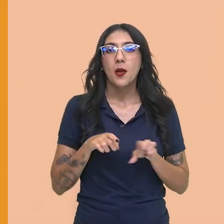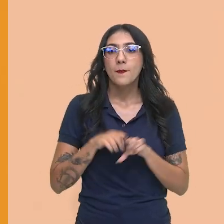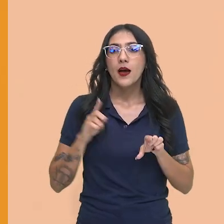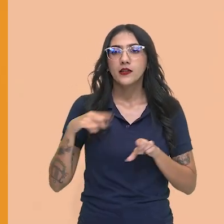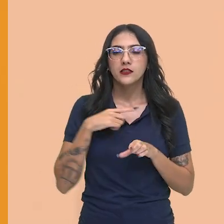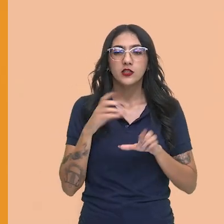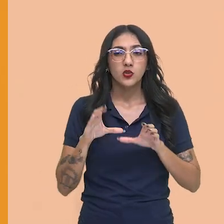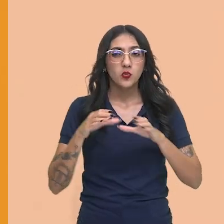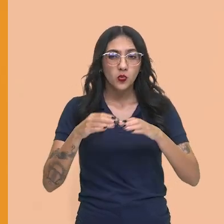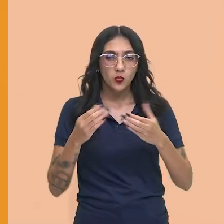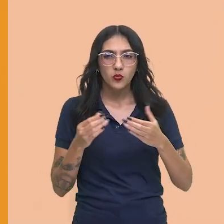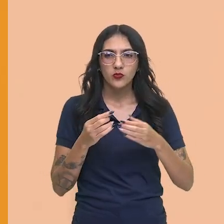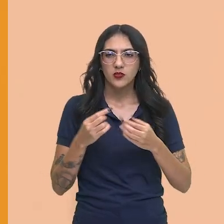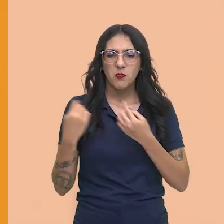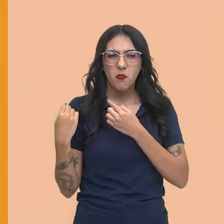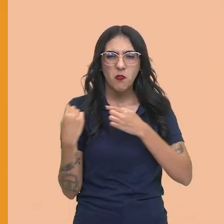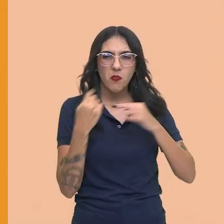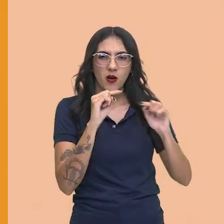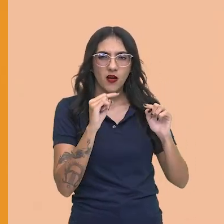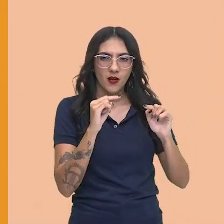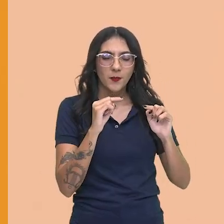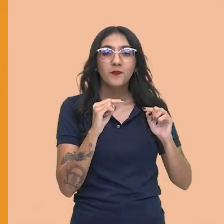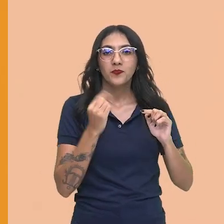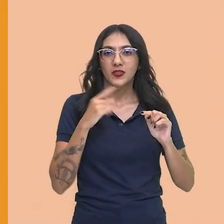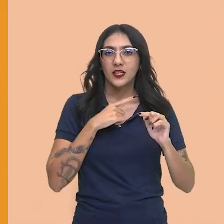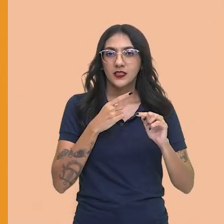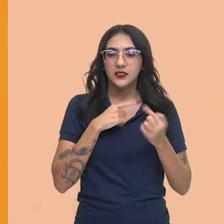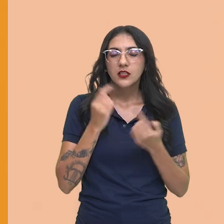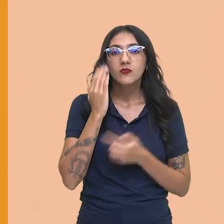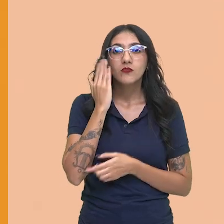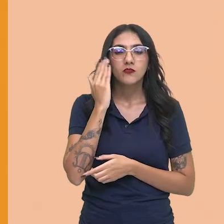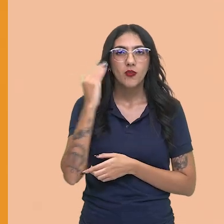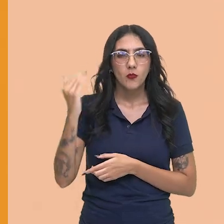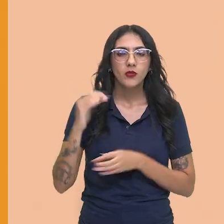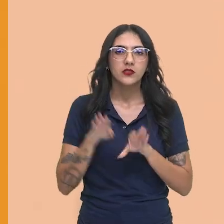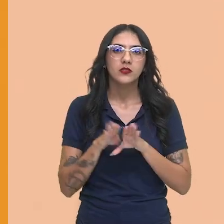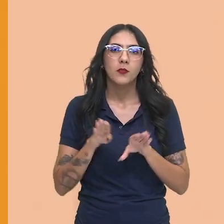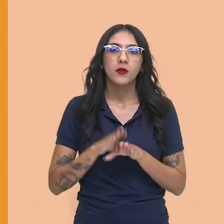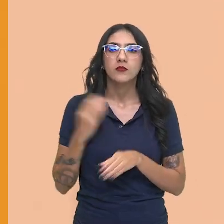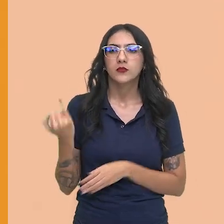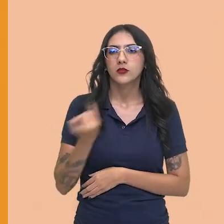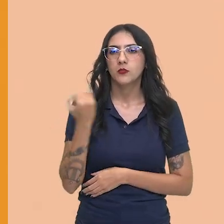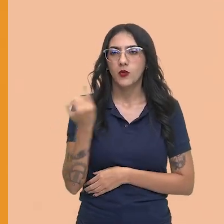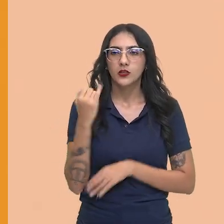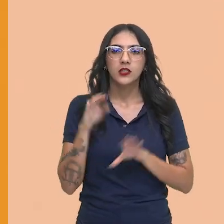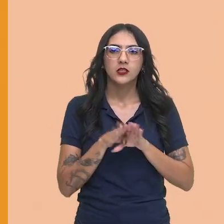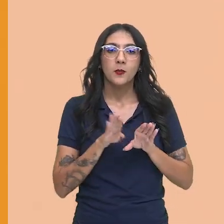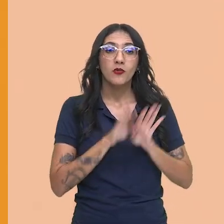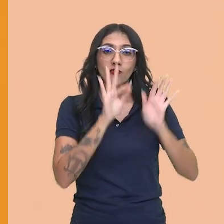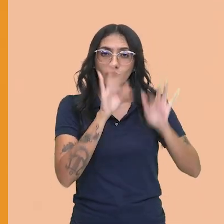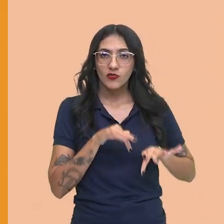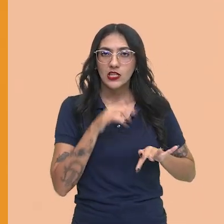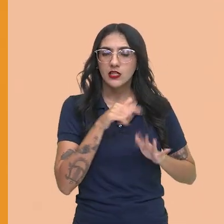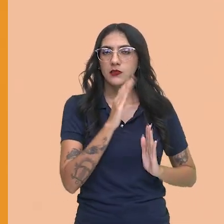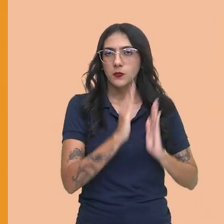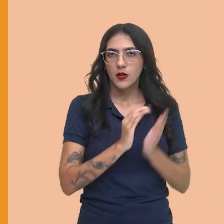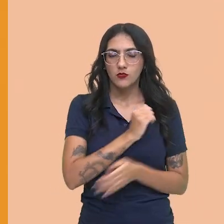de oposição que vão ganhar força e que serão determinantes, né, na derrubada do regime militar, tá